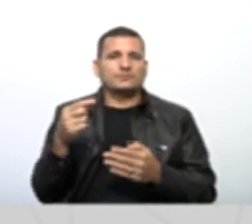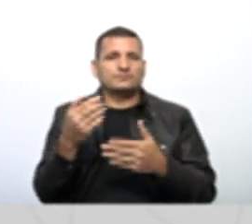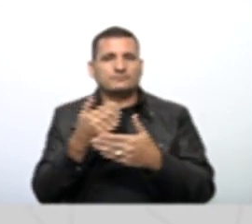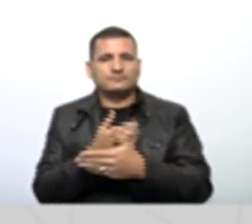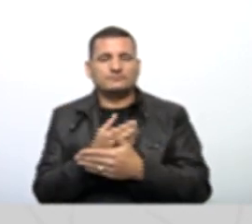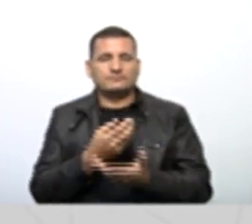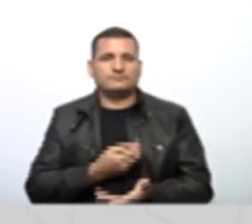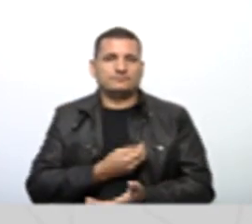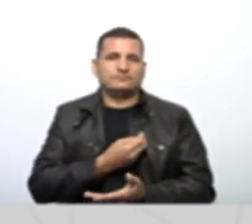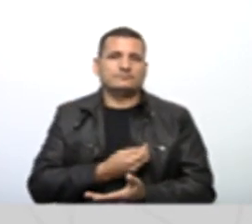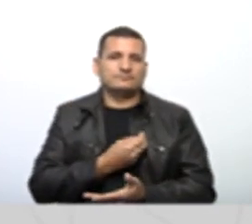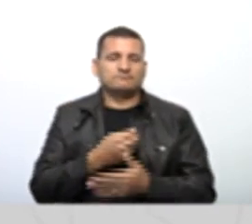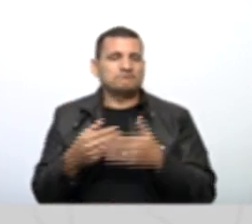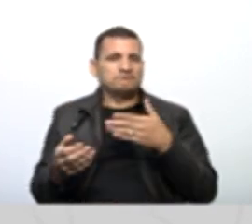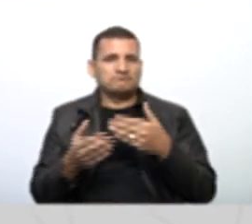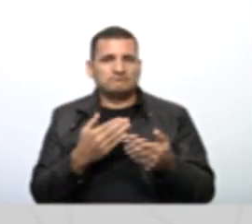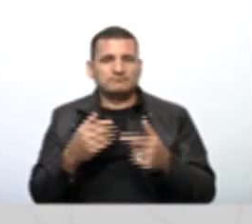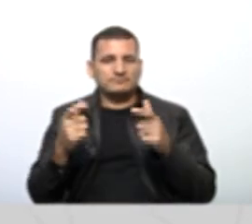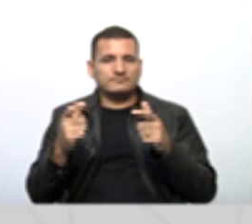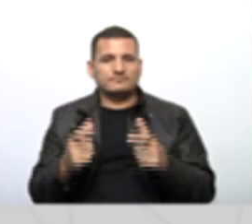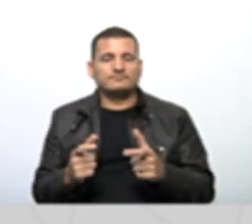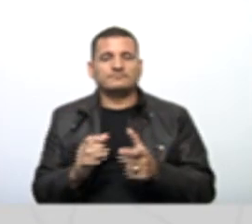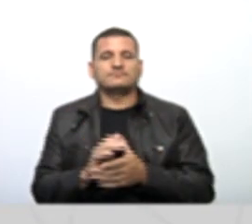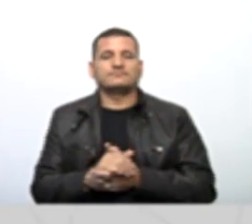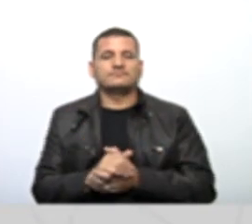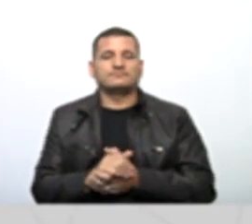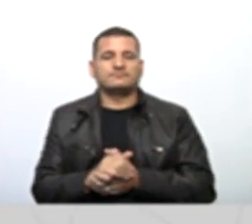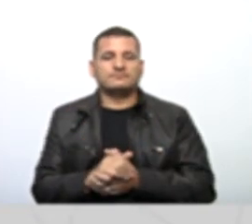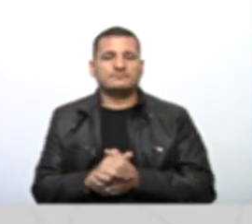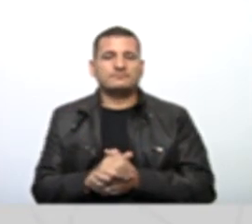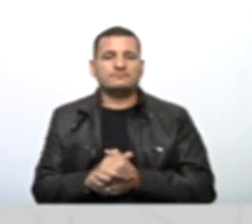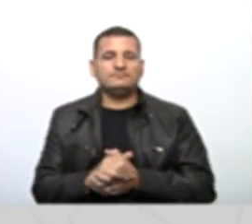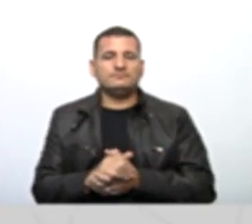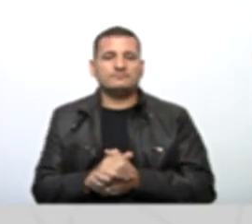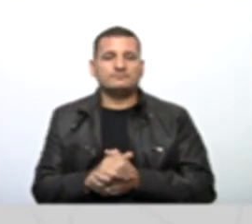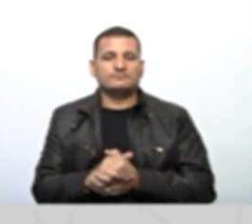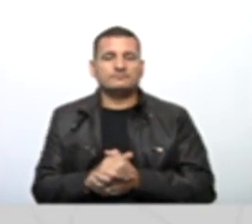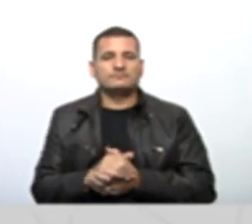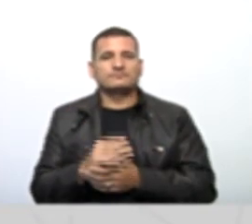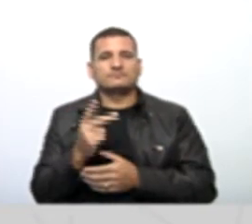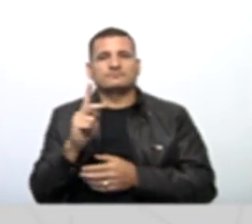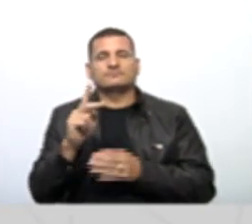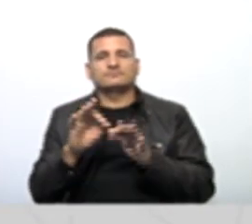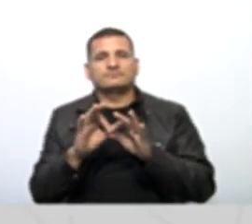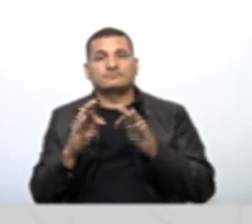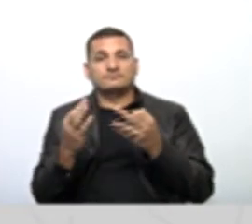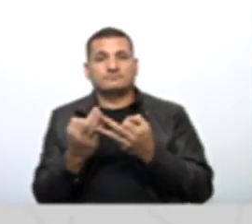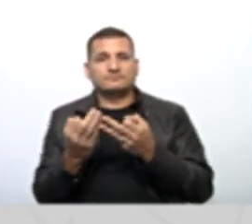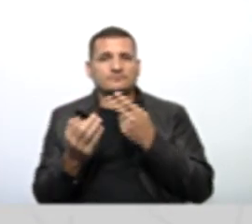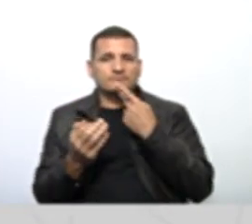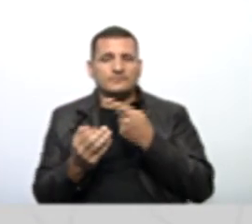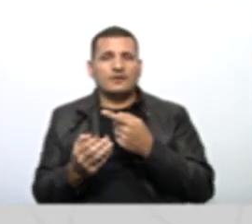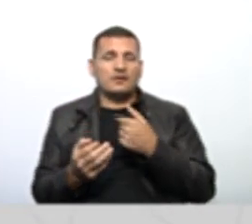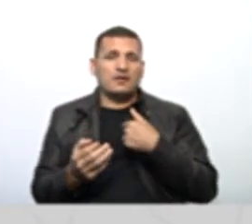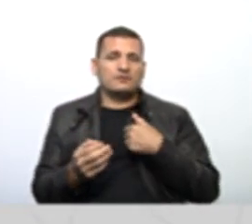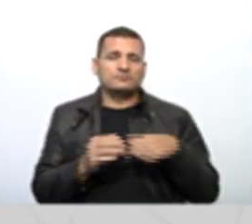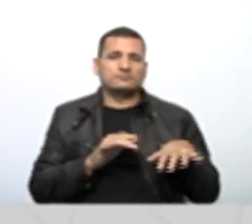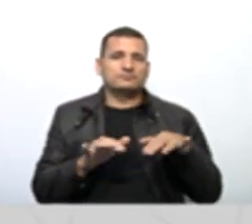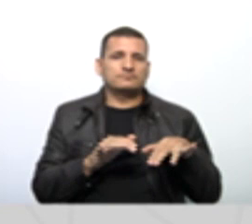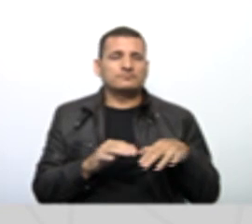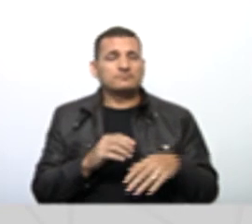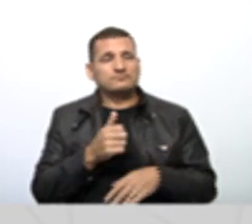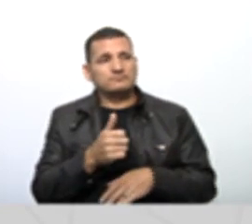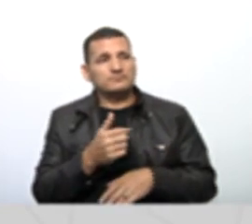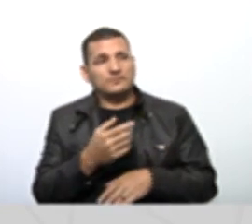vida onde você se foi mas já tô dando a dica em pessoal sem isla na sua família eu sou programador beleza troca que o carro de droga que